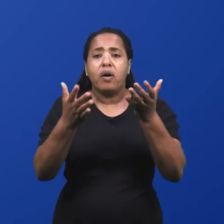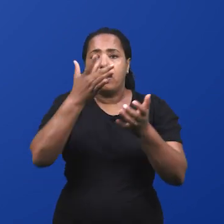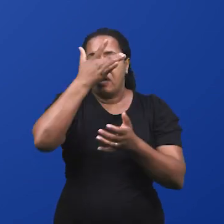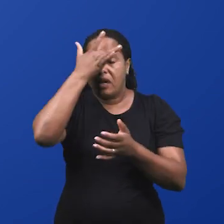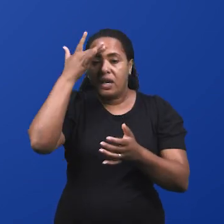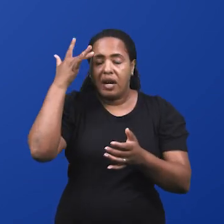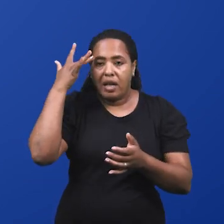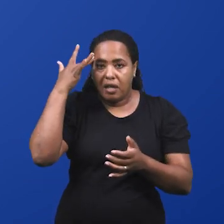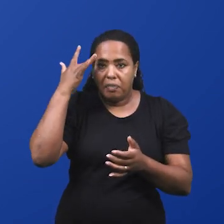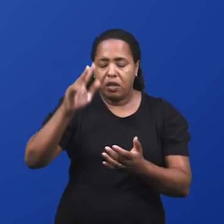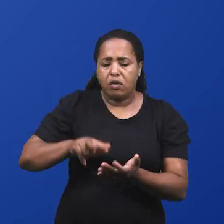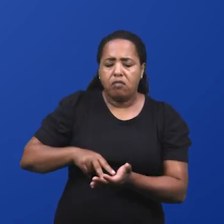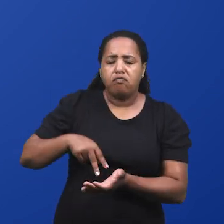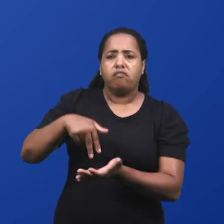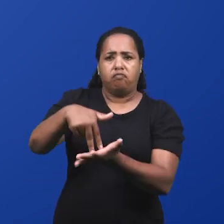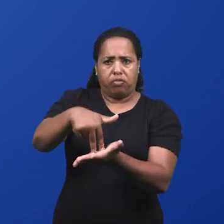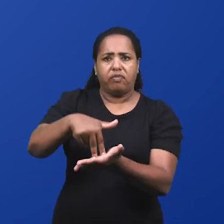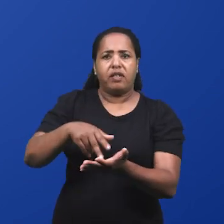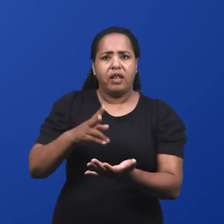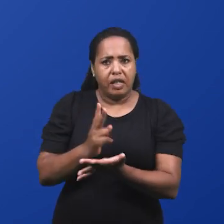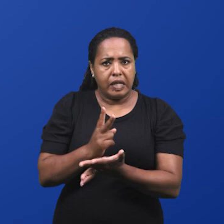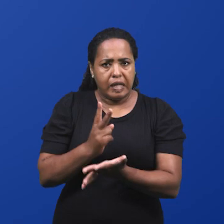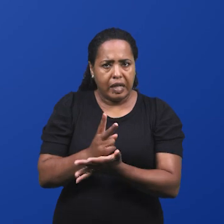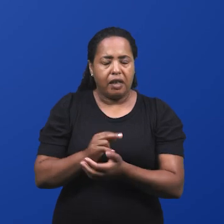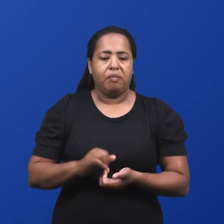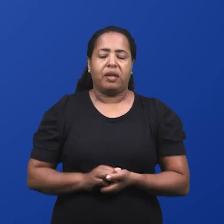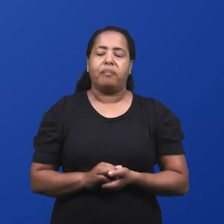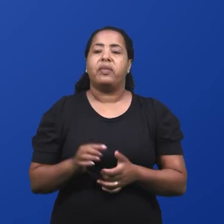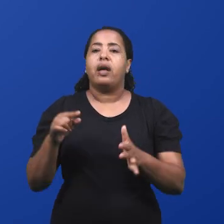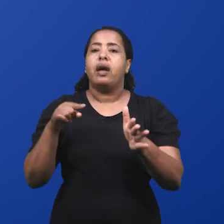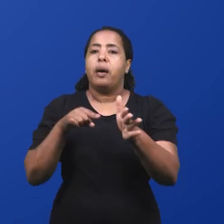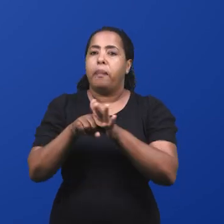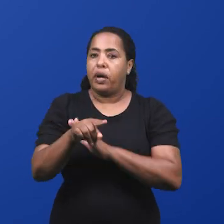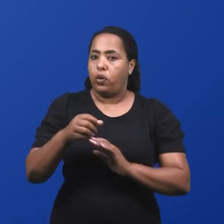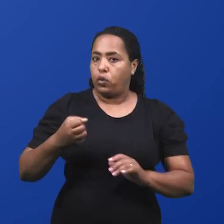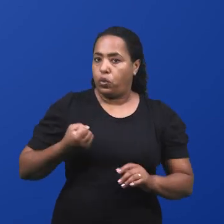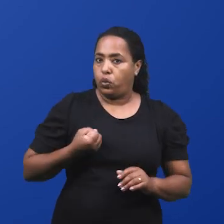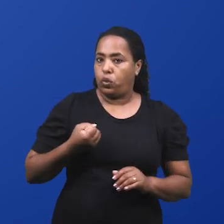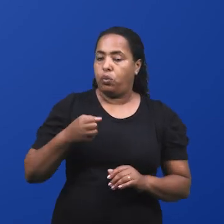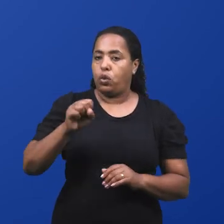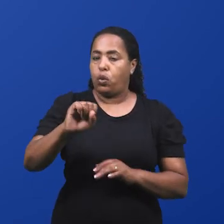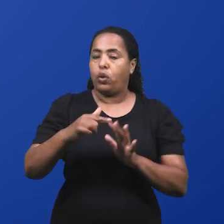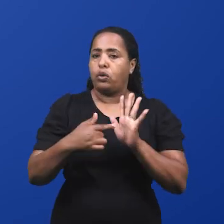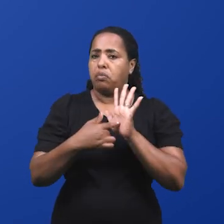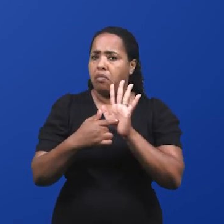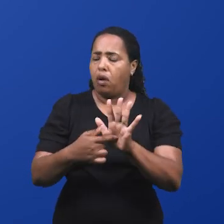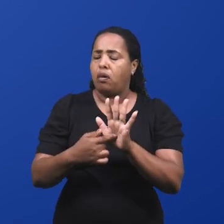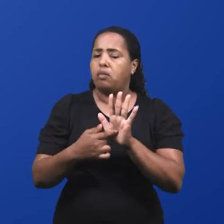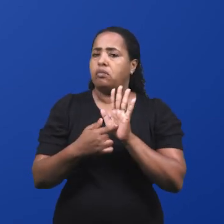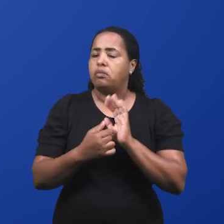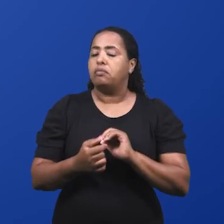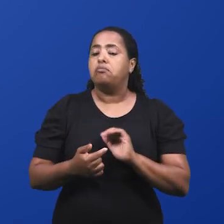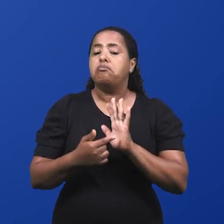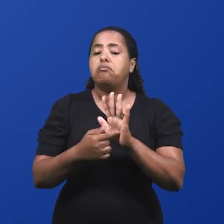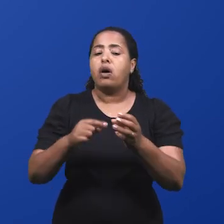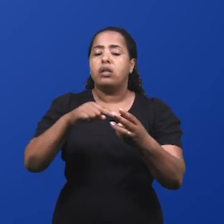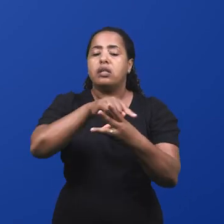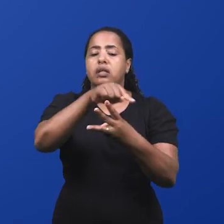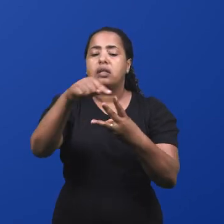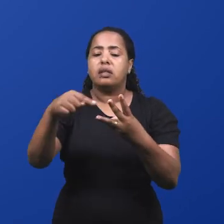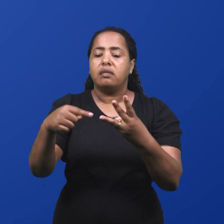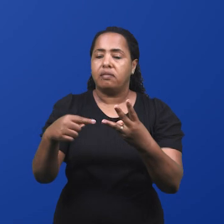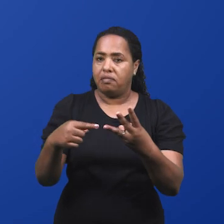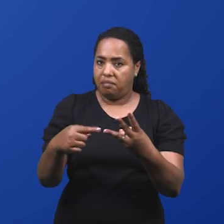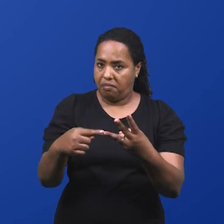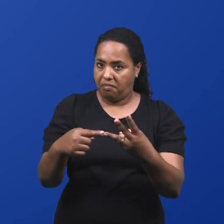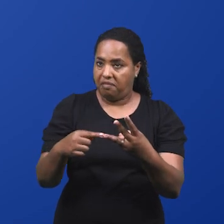que sempre está de pé. Amém. A pergunta número 8 fala assim: cite 3